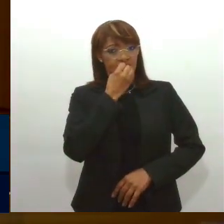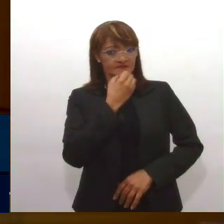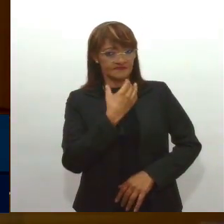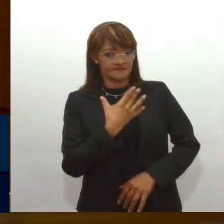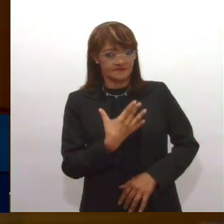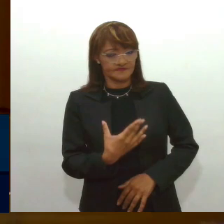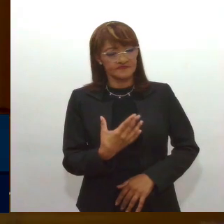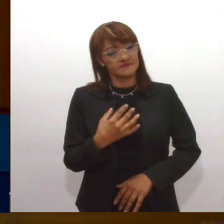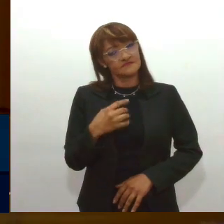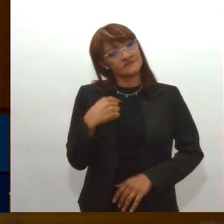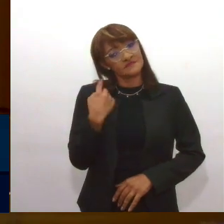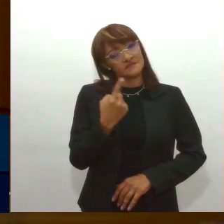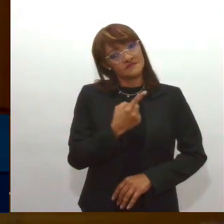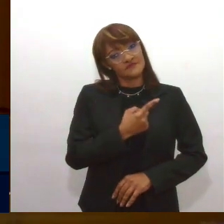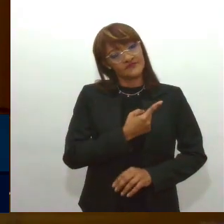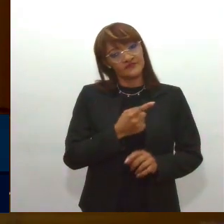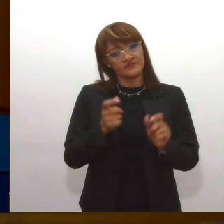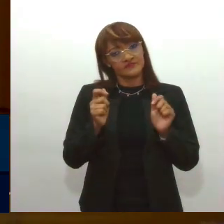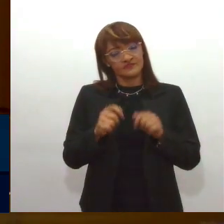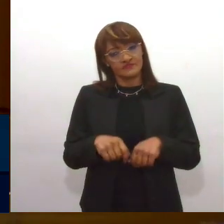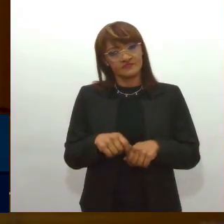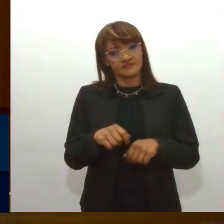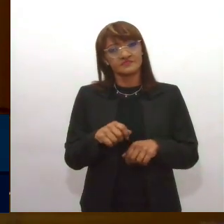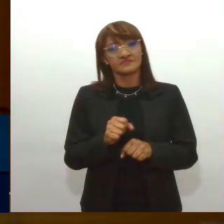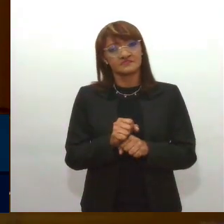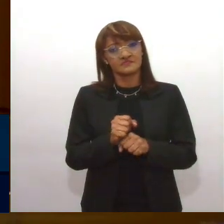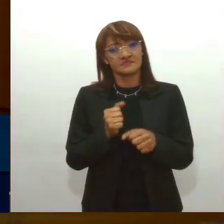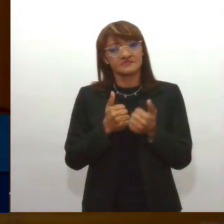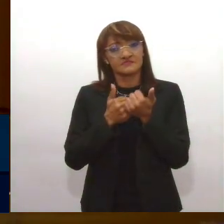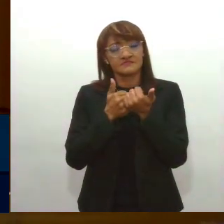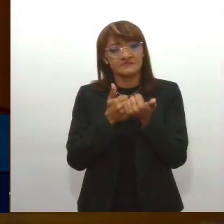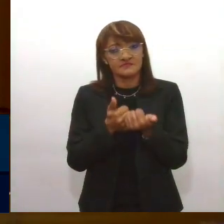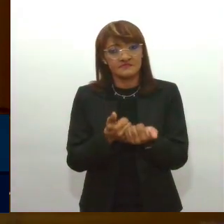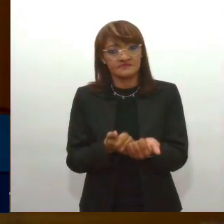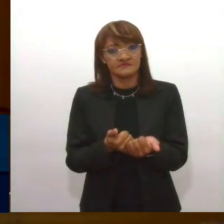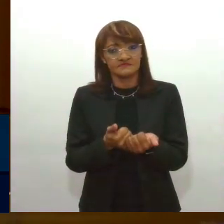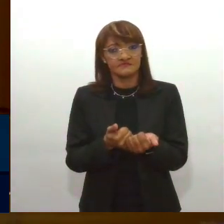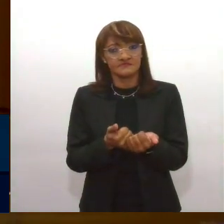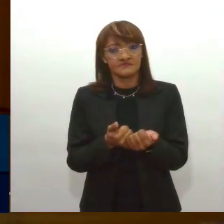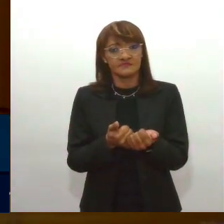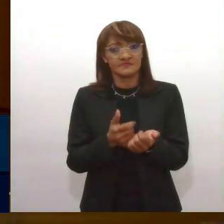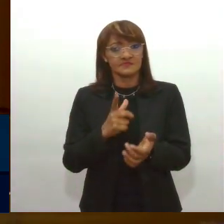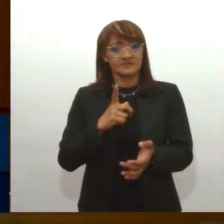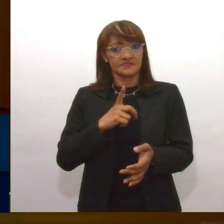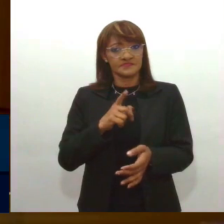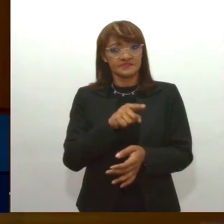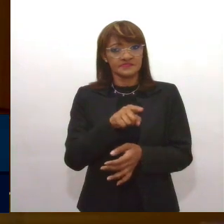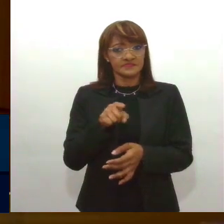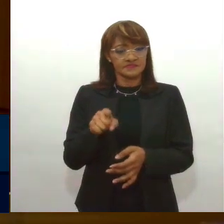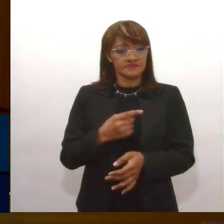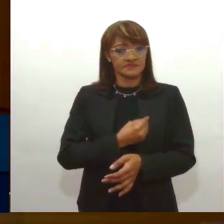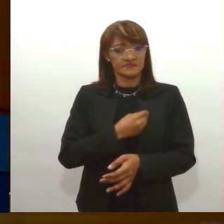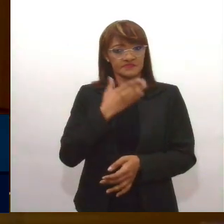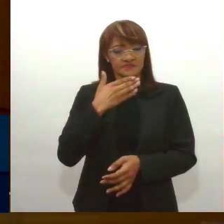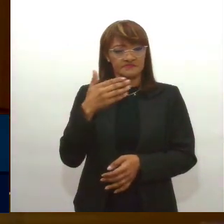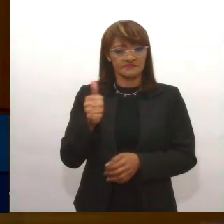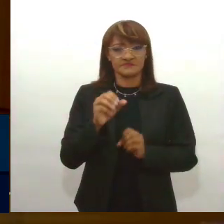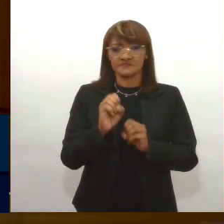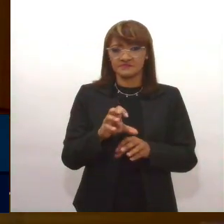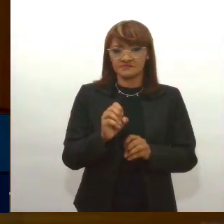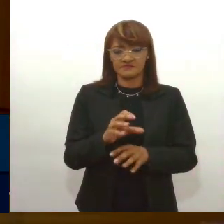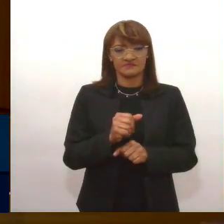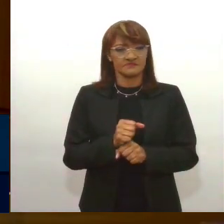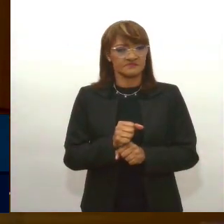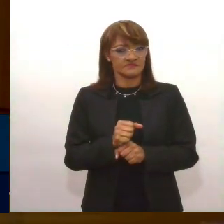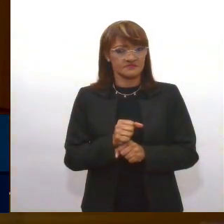garantir melhores condições de vida a saúde pública educação pública de qualidade né acesso à